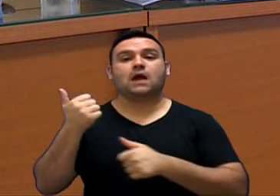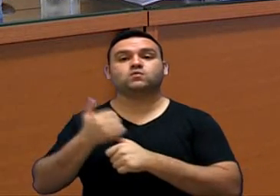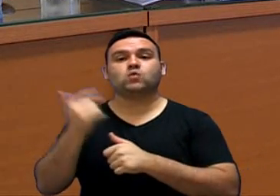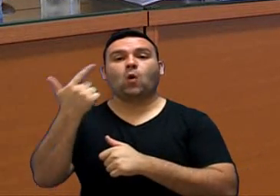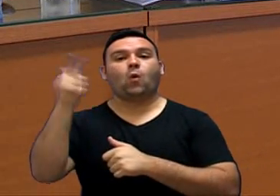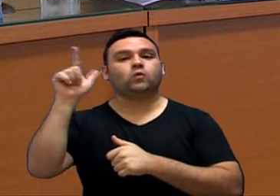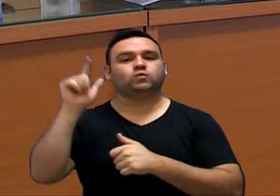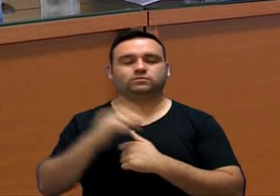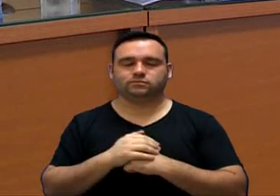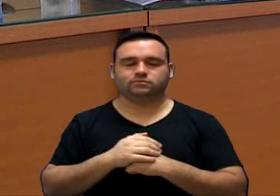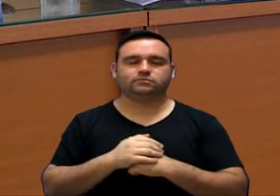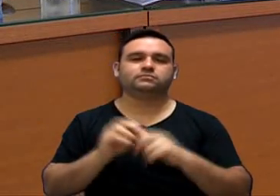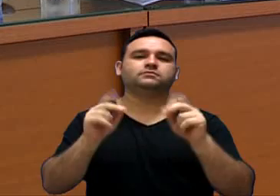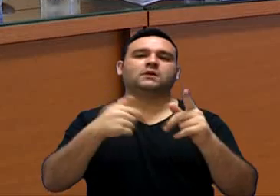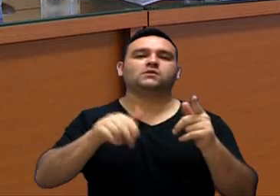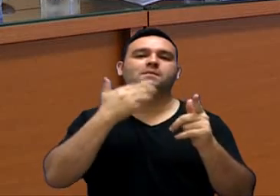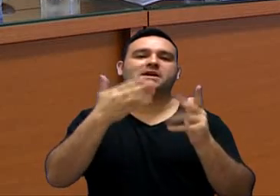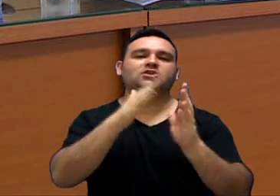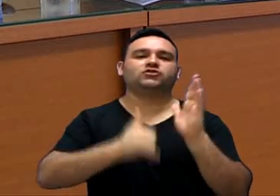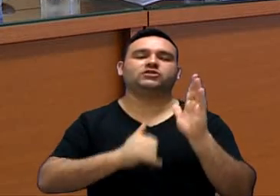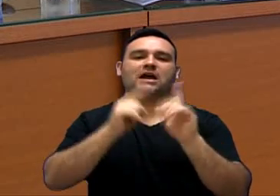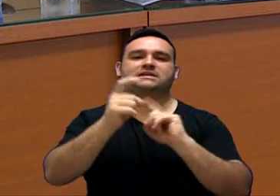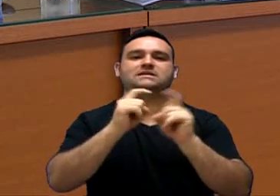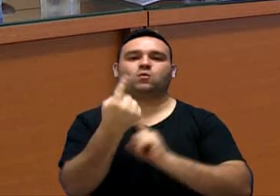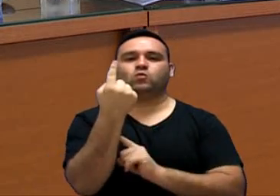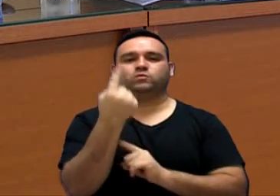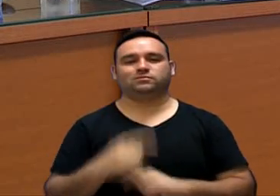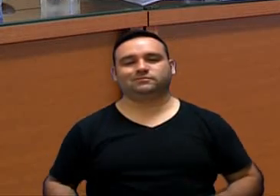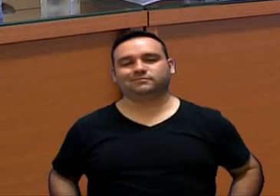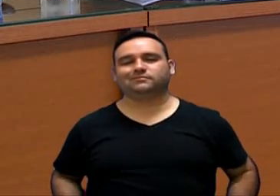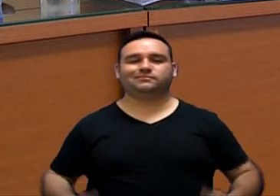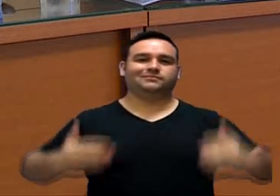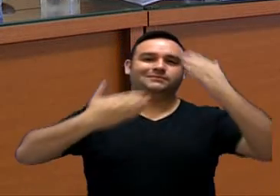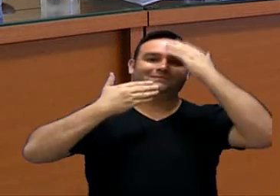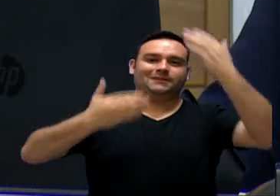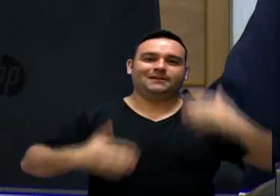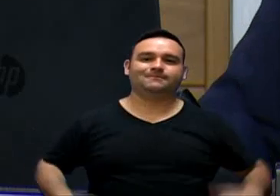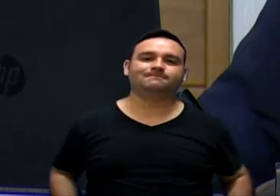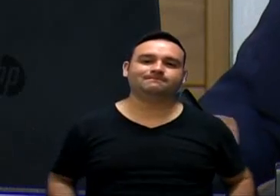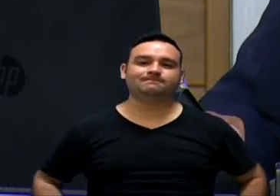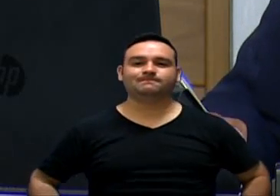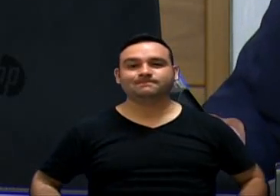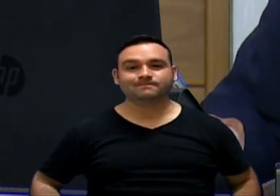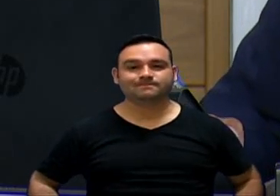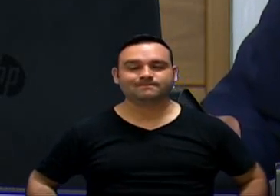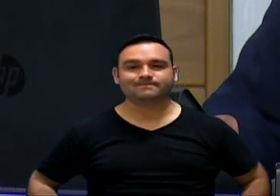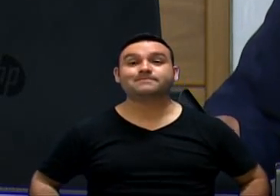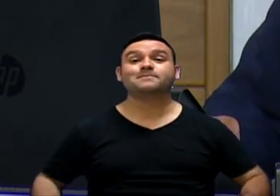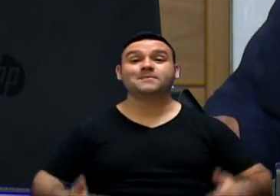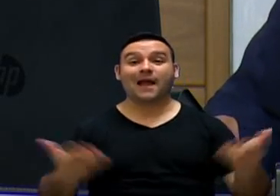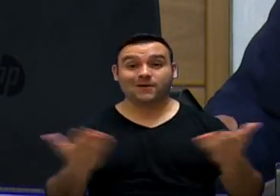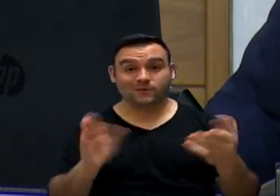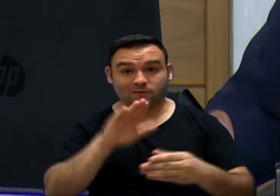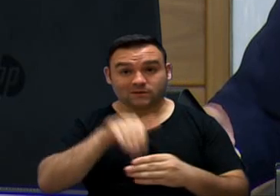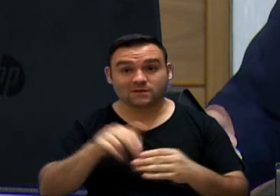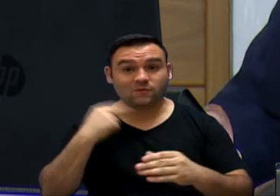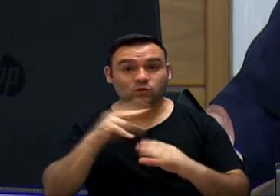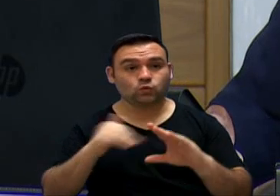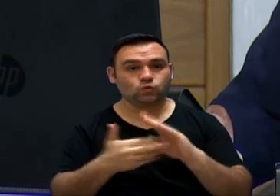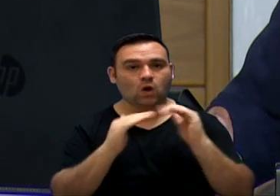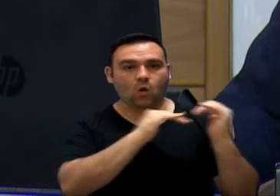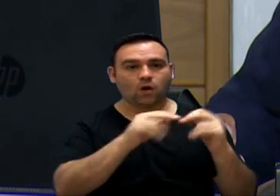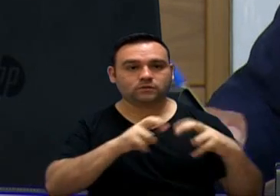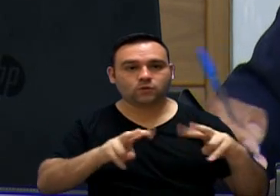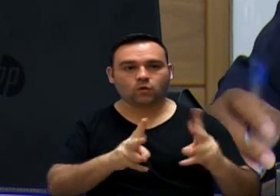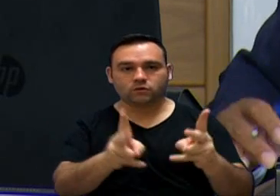outro evento. Então, nós solicitamos a retirada por uma sessão, por uma sessão. Obrigado. Eu coloco em votação, os vereadores